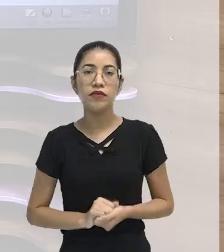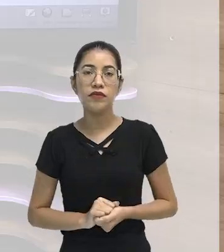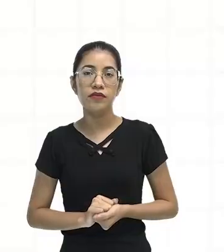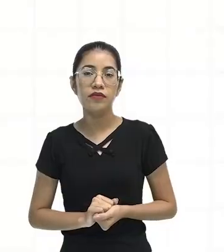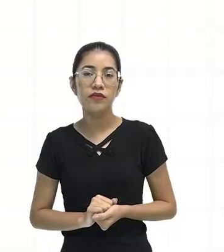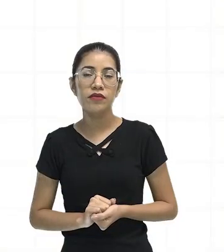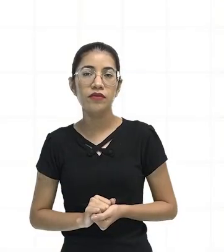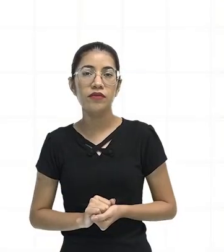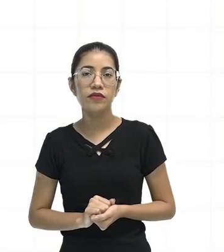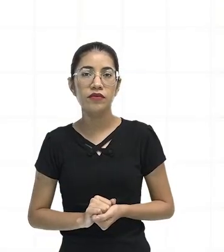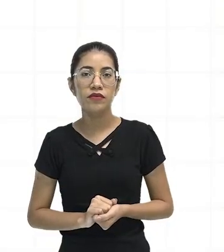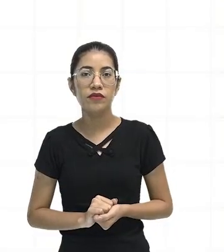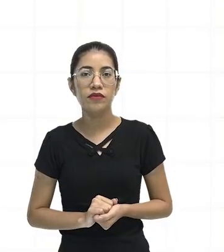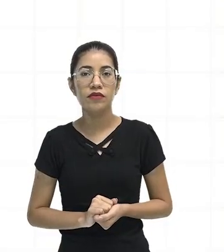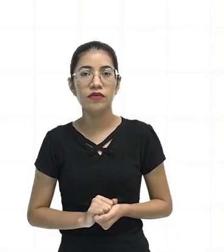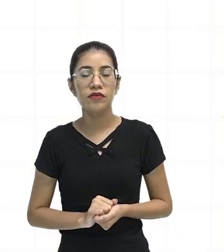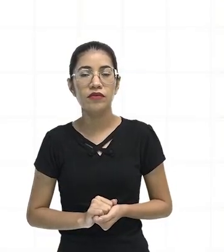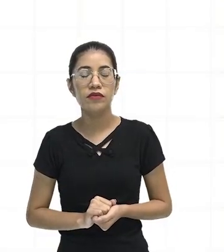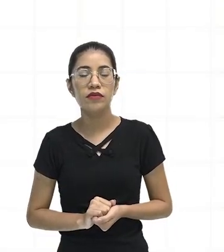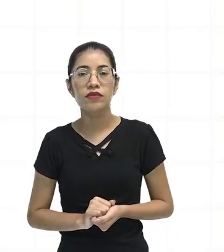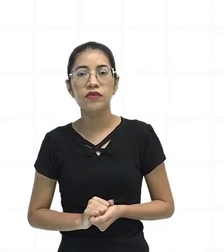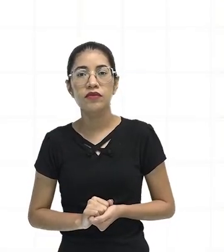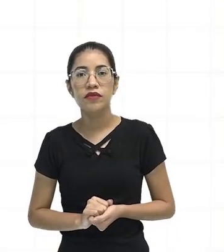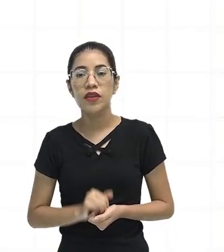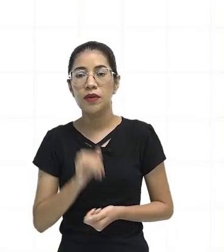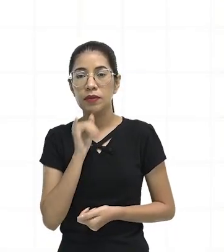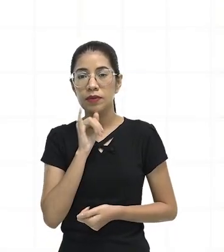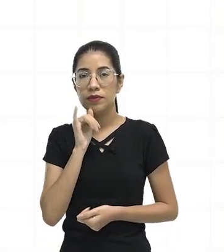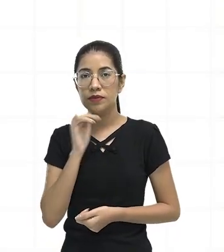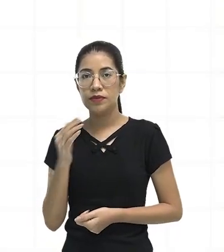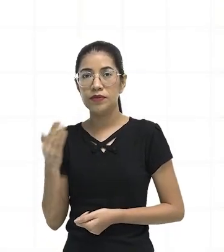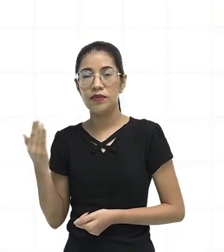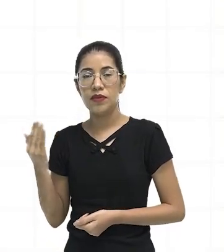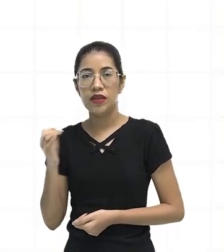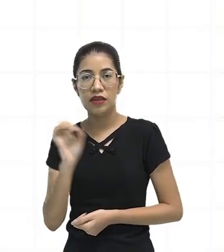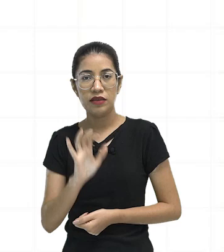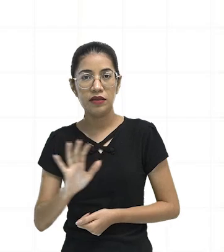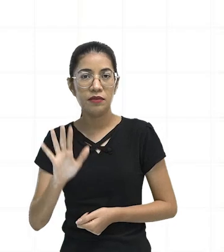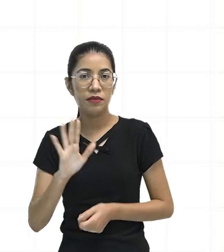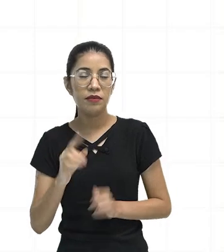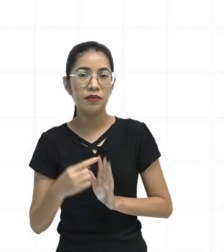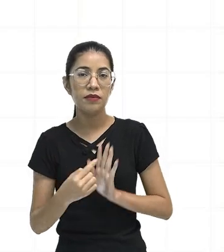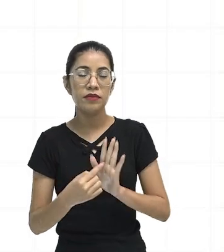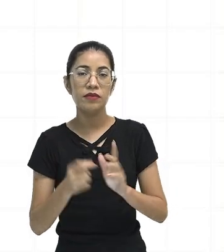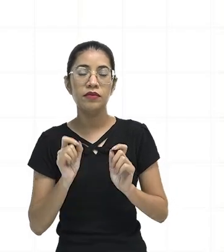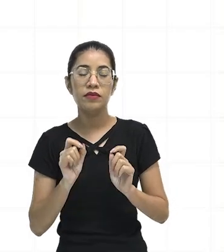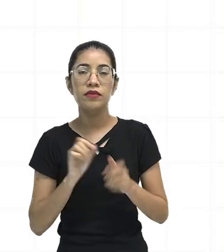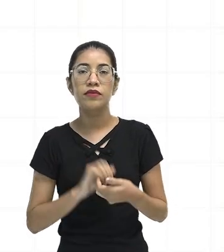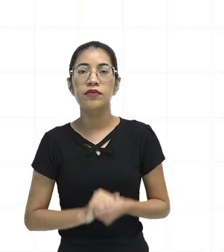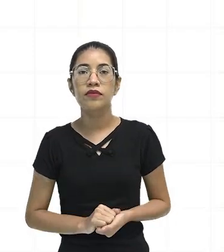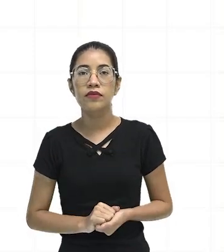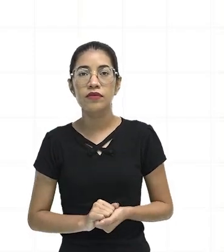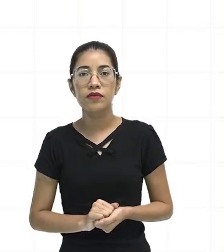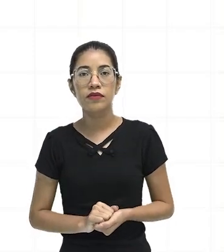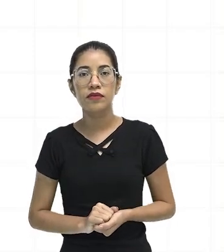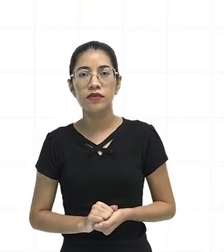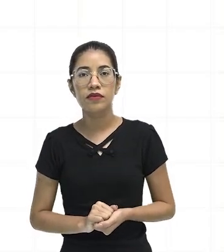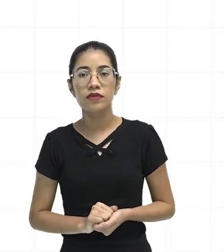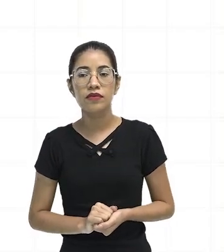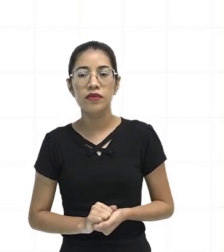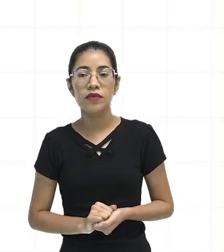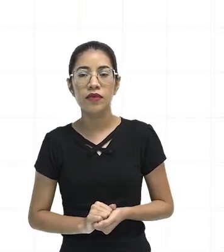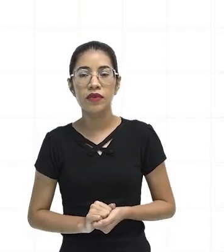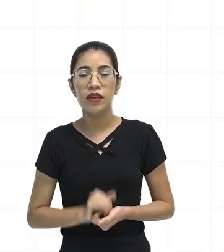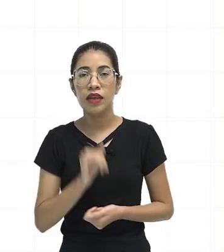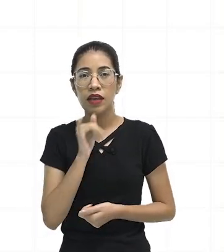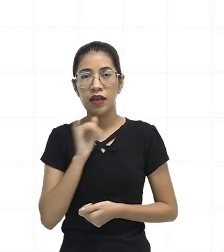tela então, olha só. Temos aqui alguns exemplos, olha só aqui. Eu tenho, por exemplo, aqui um